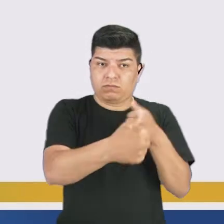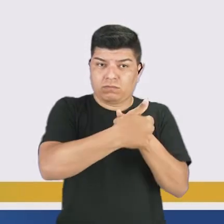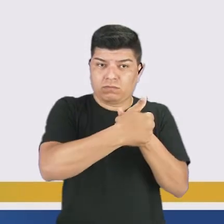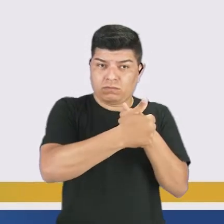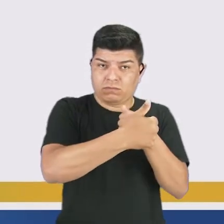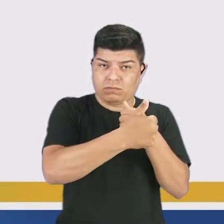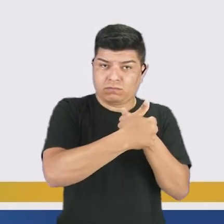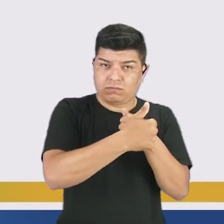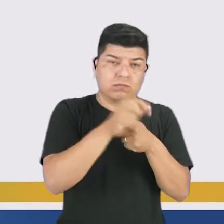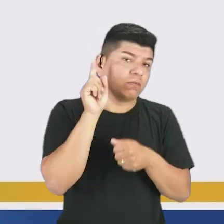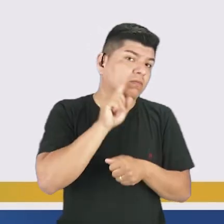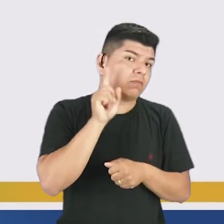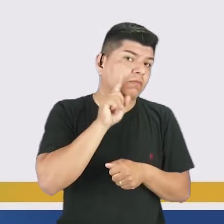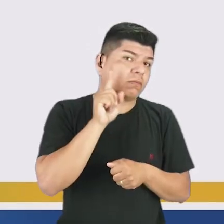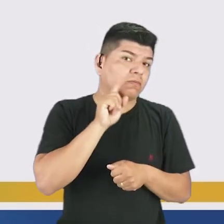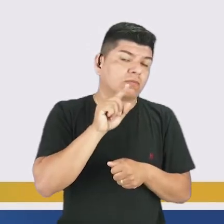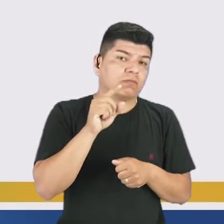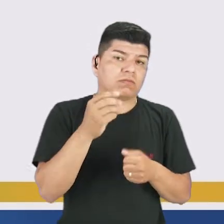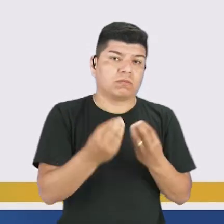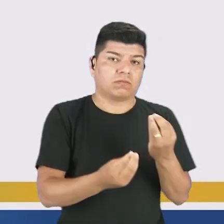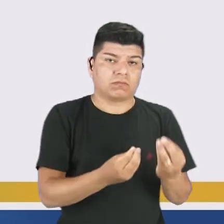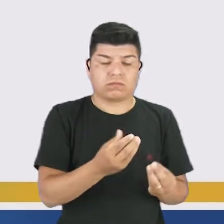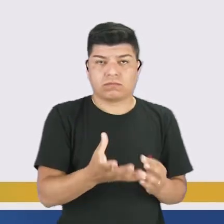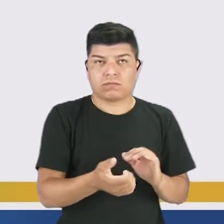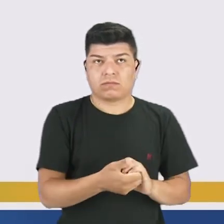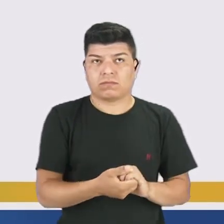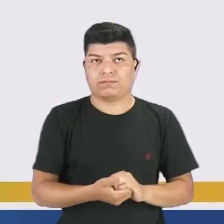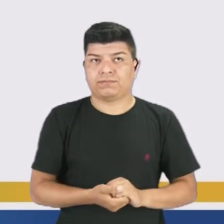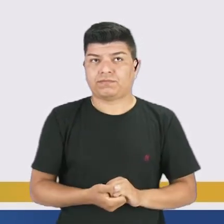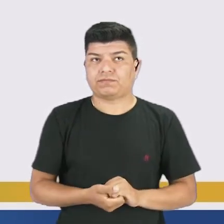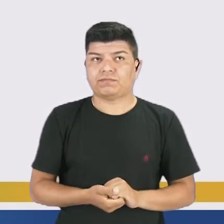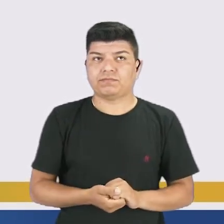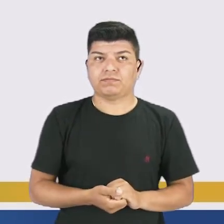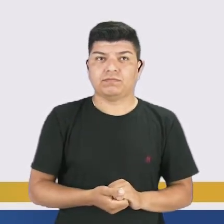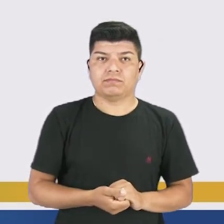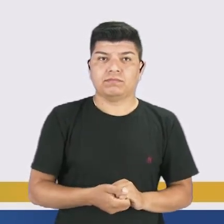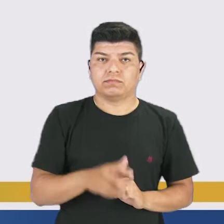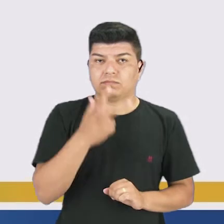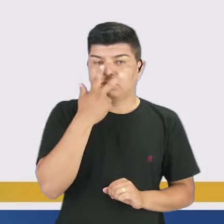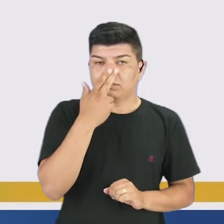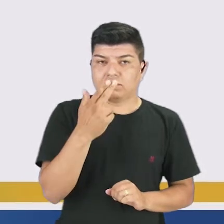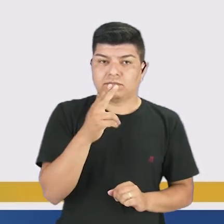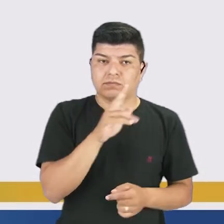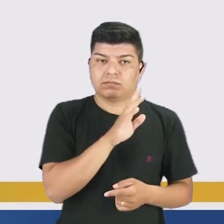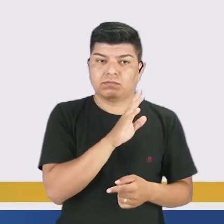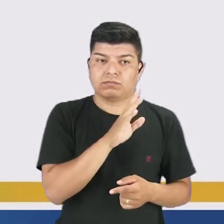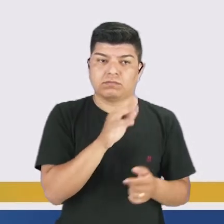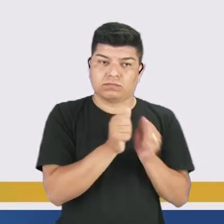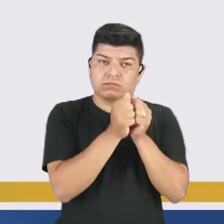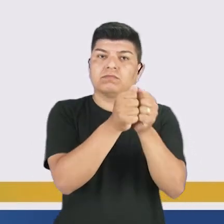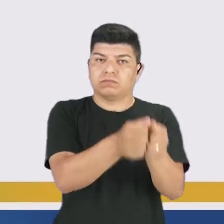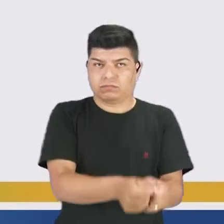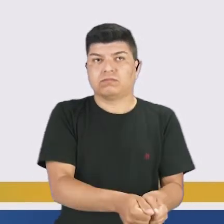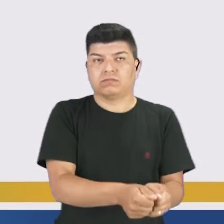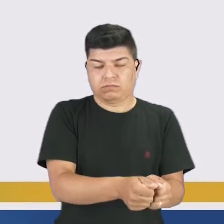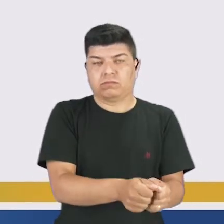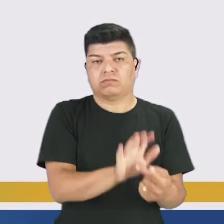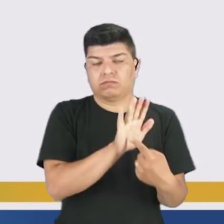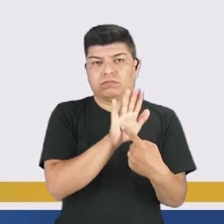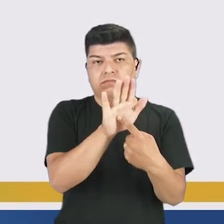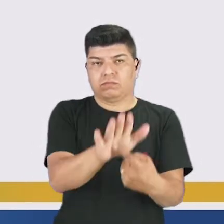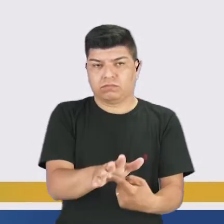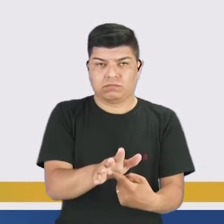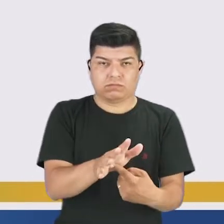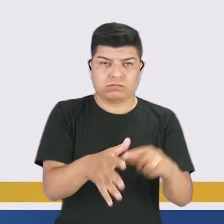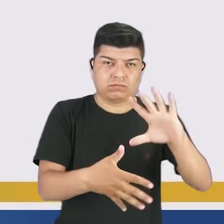da vizinhança dos Estados Unidos, como uma afiliada soviética aí, fosse uma referência deles